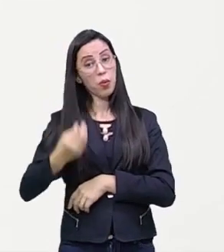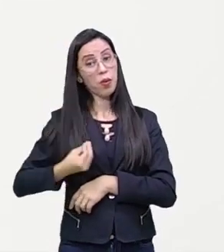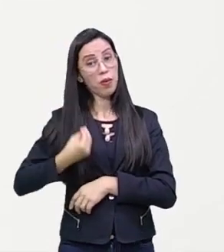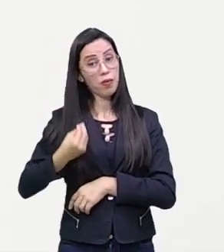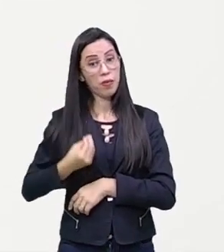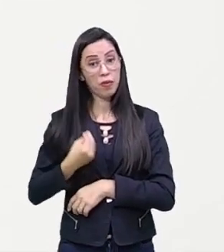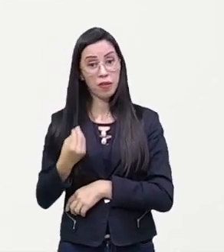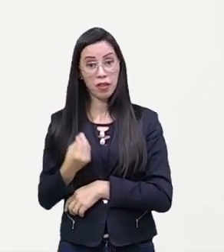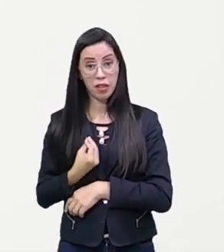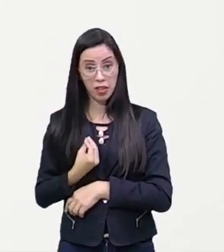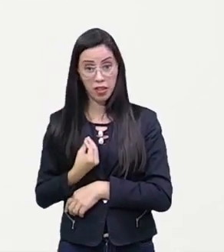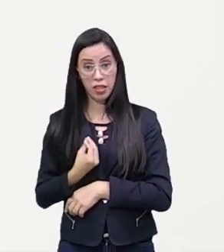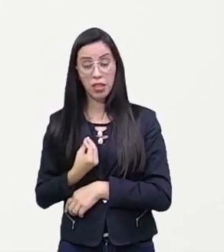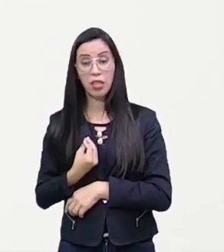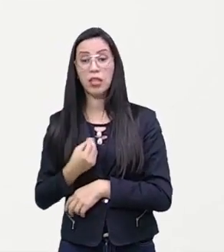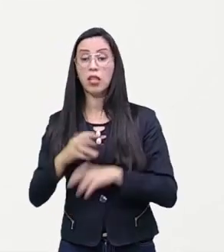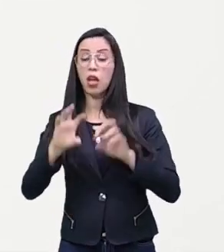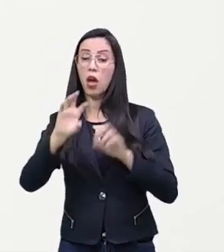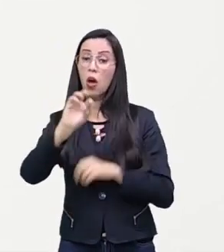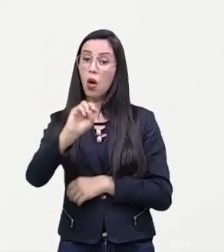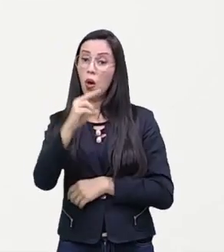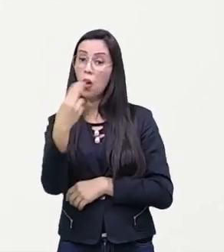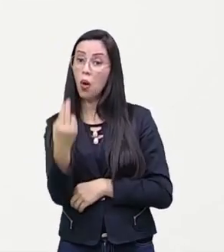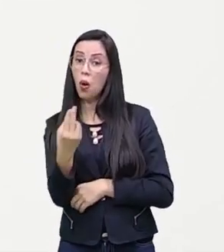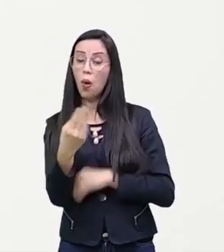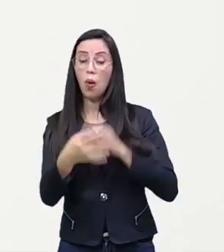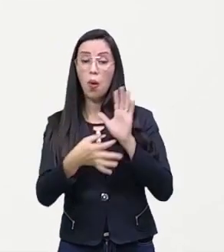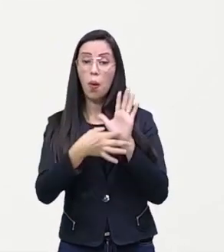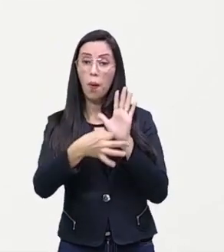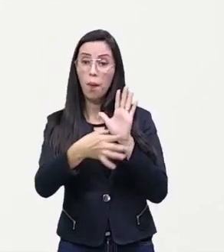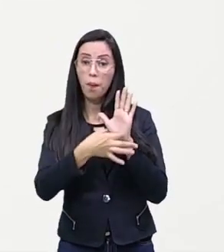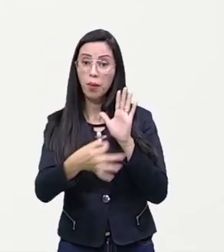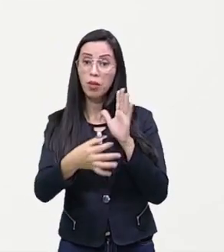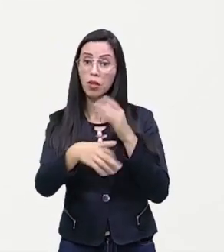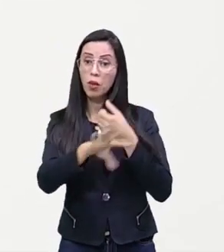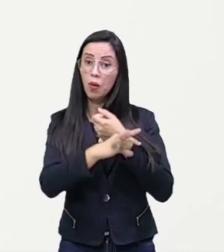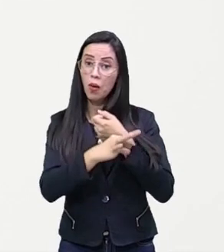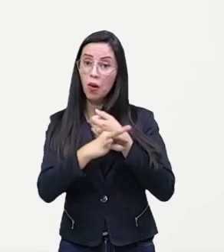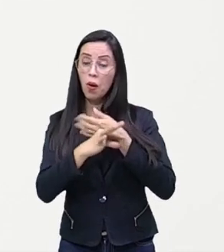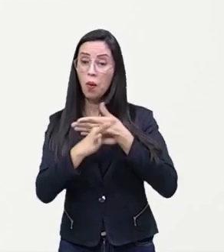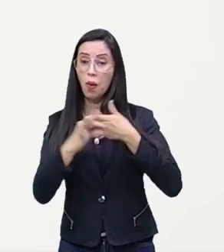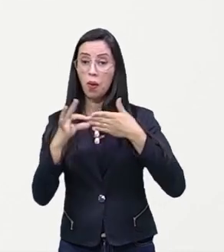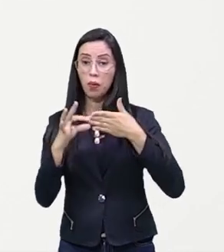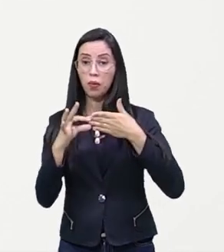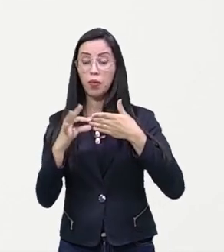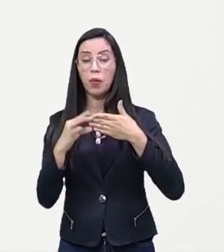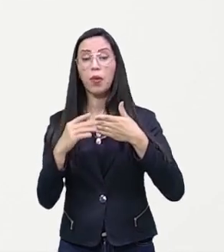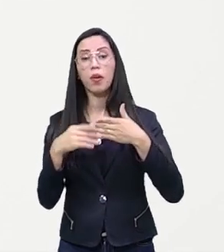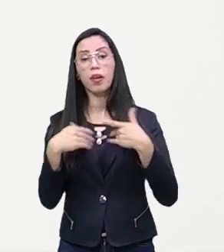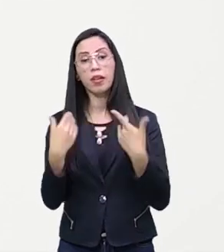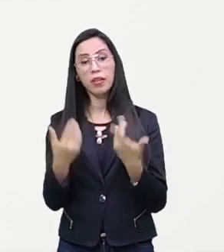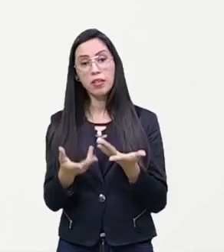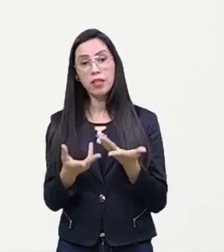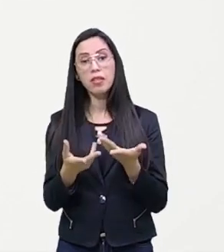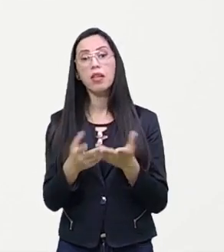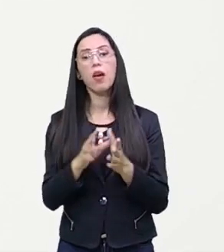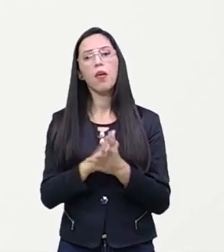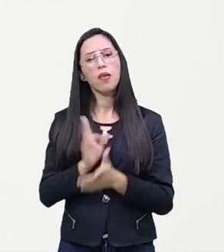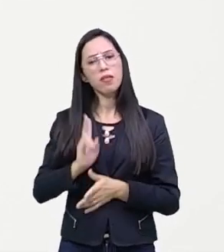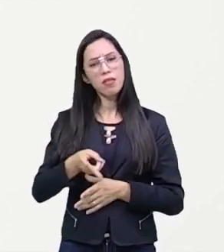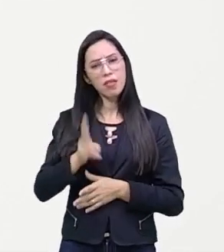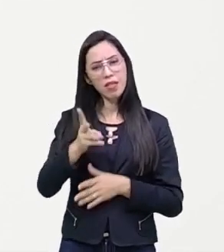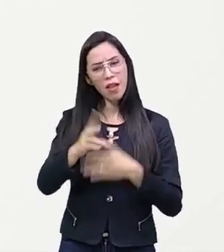impressões que o autor teve sobre determinado dia. Geralmente, é o autor que lê o diário, que costuma ser